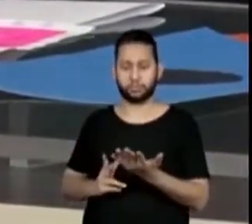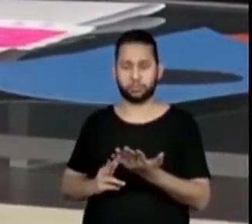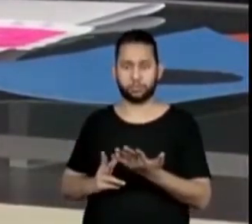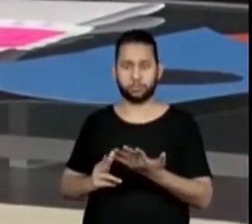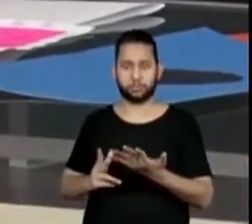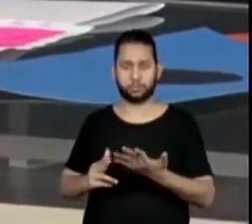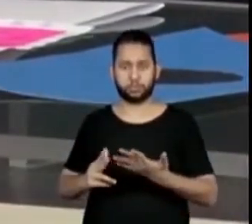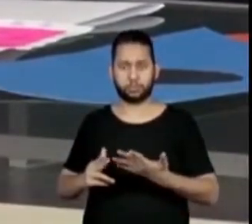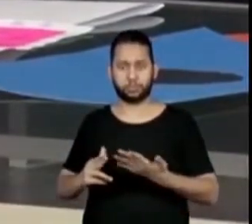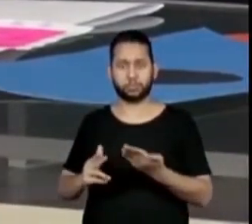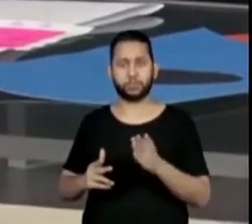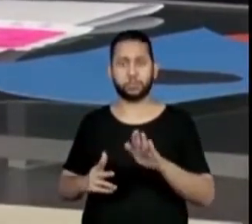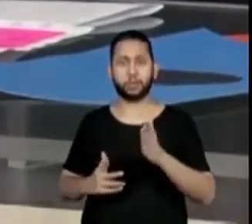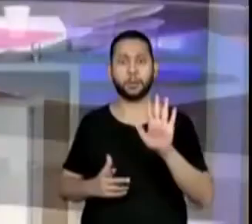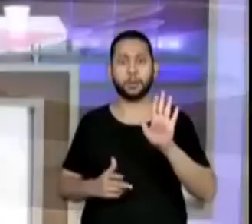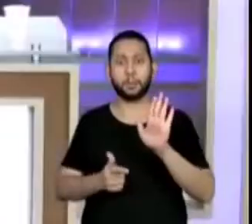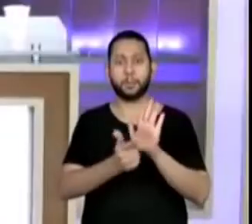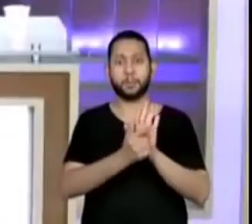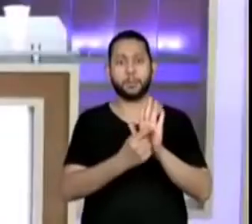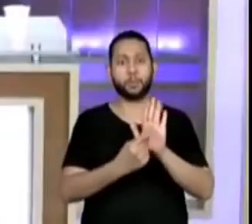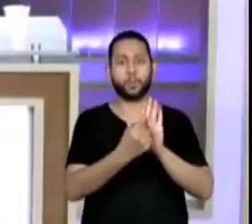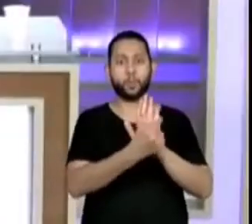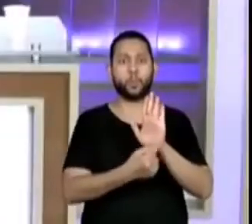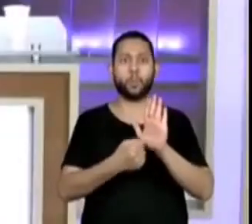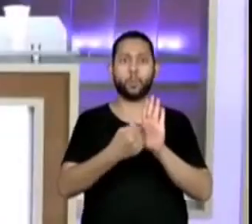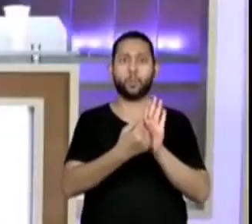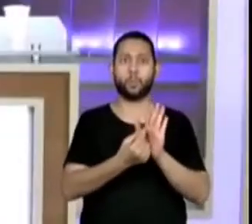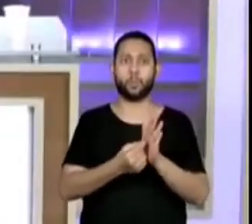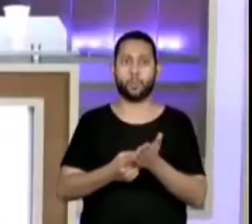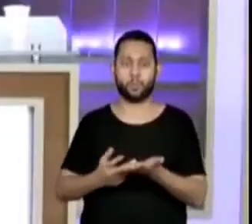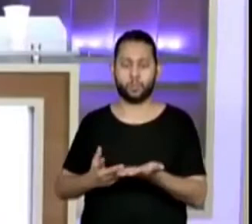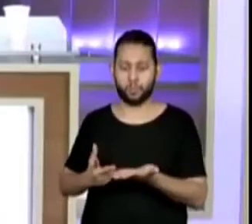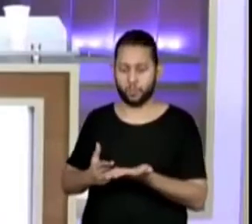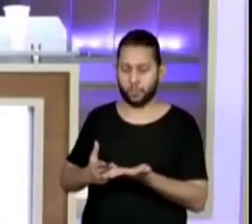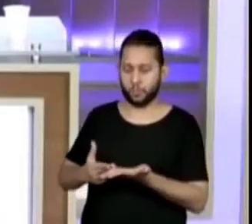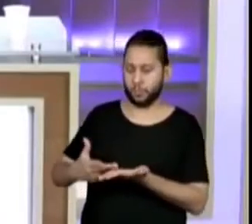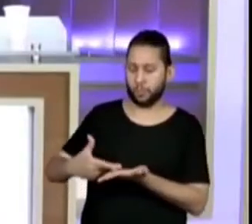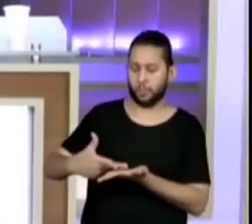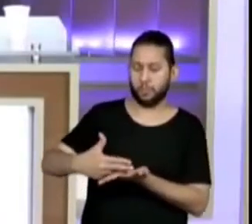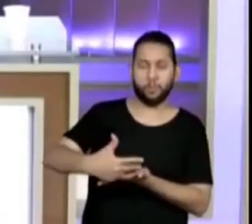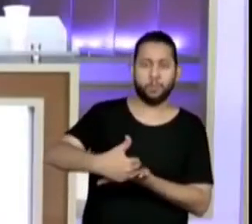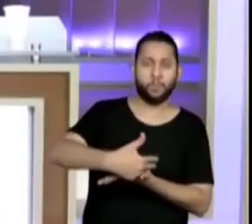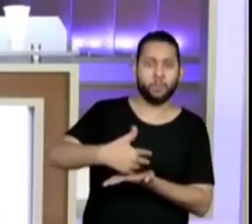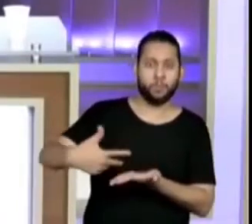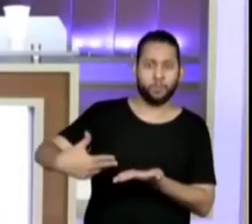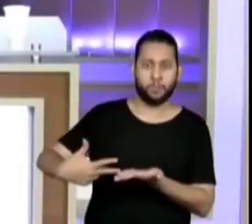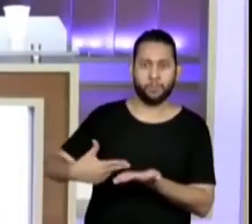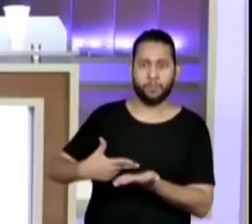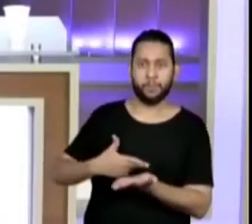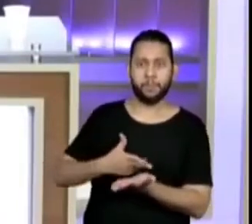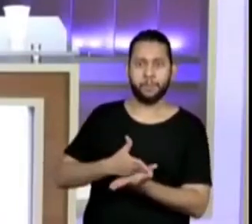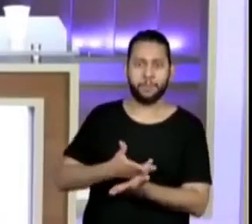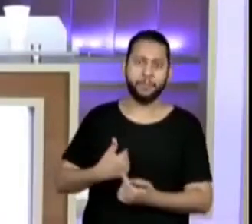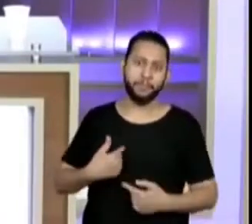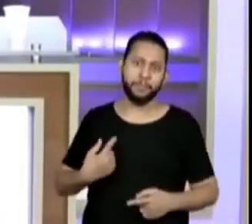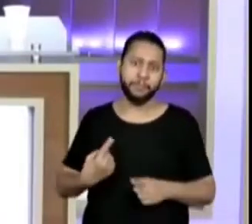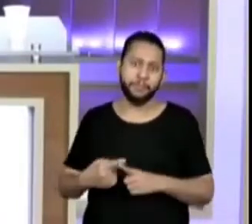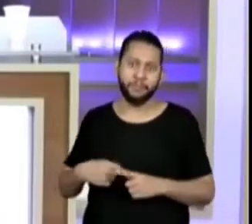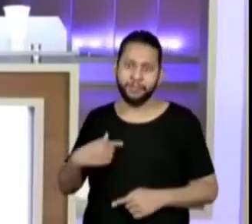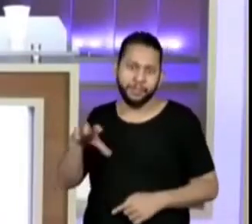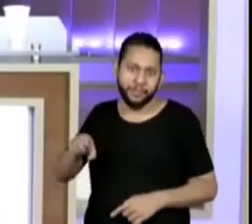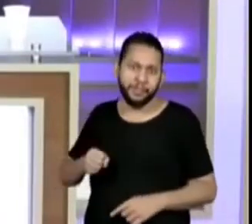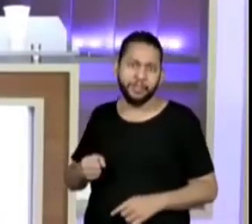do adulto, pega uma ferramenta adequada, tá bem? Porque eu tive que pegar uma tesoura grande por causa do tamanho da minha